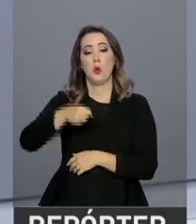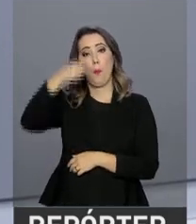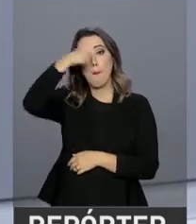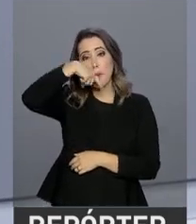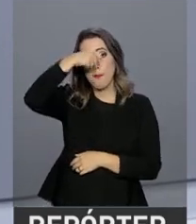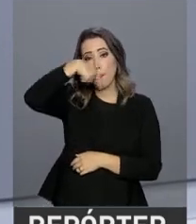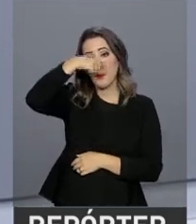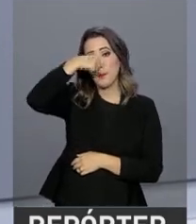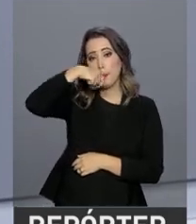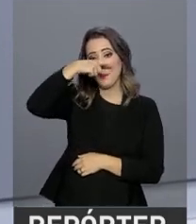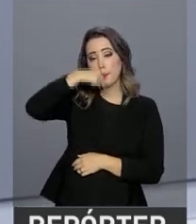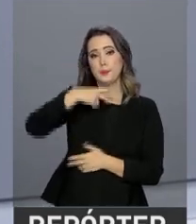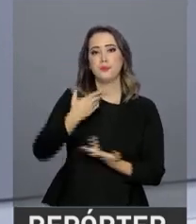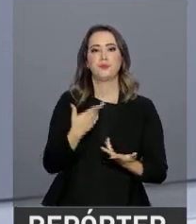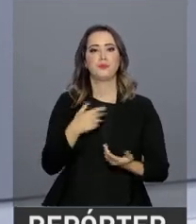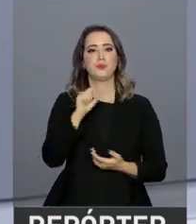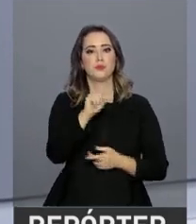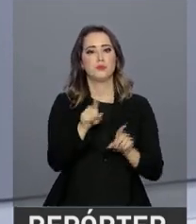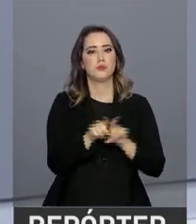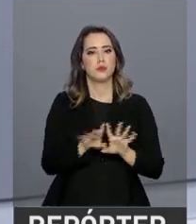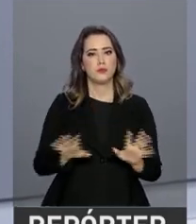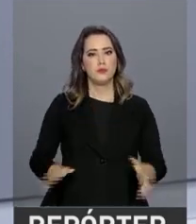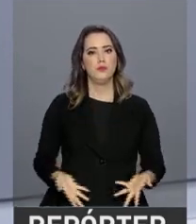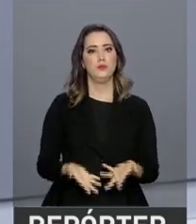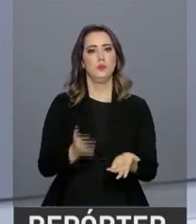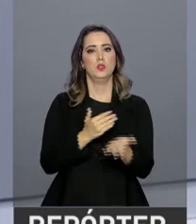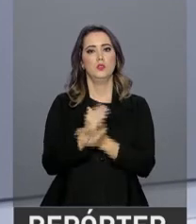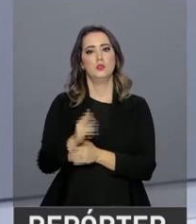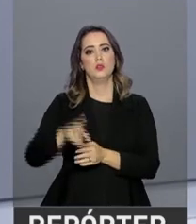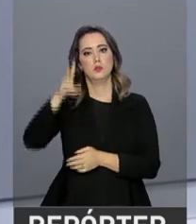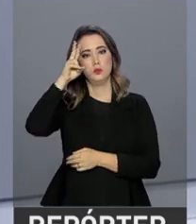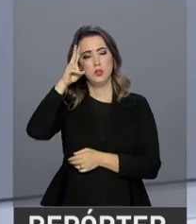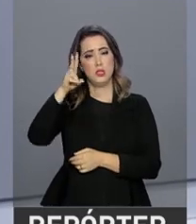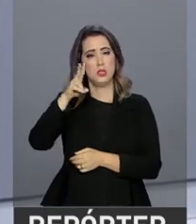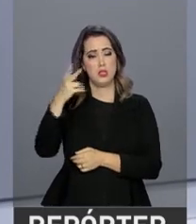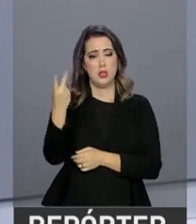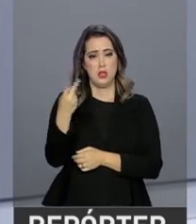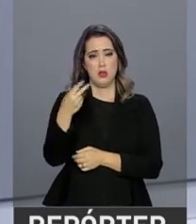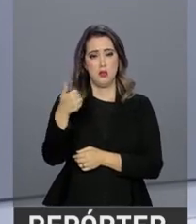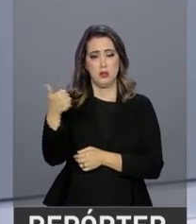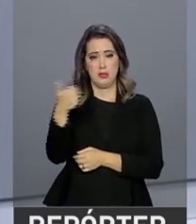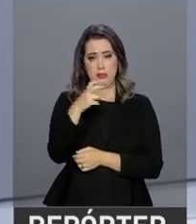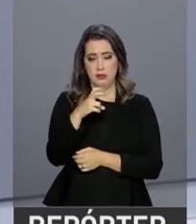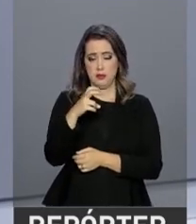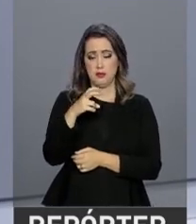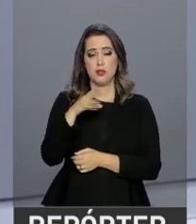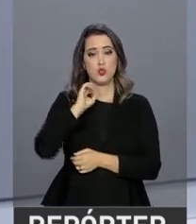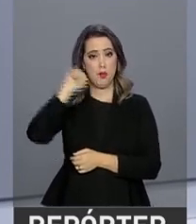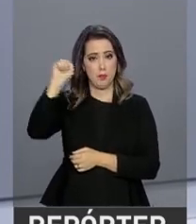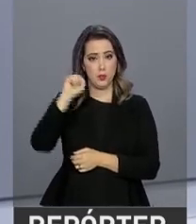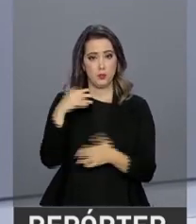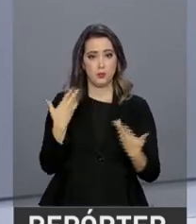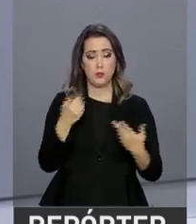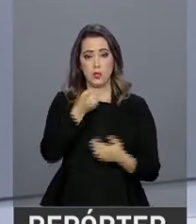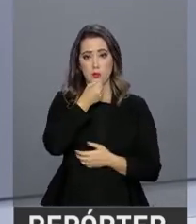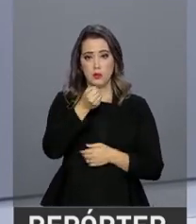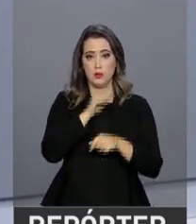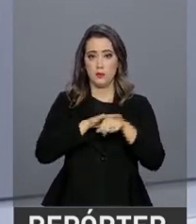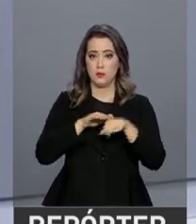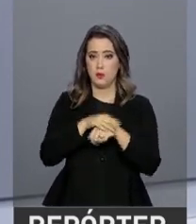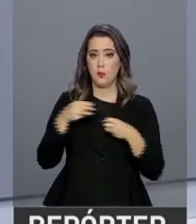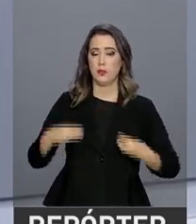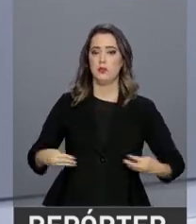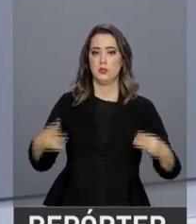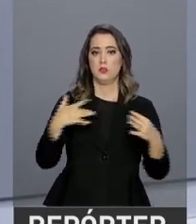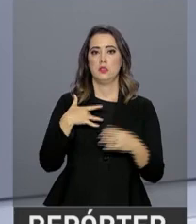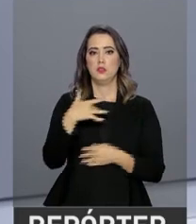a famosa e temida a gripe a mobilização começa na segunda quinzena de abril em uma entrevista exclusiva ao ministro